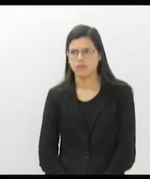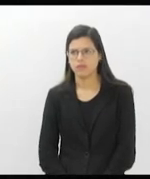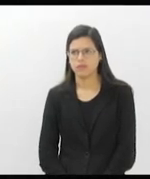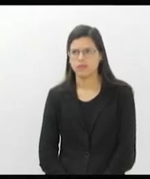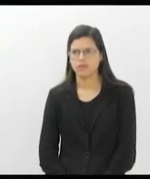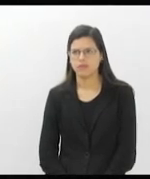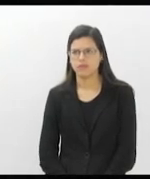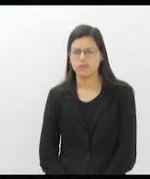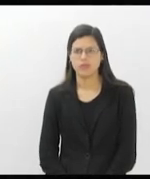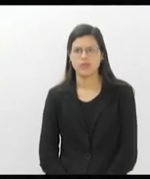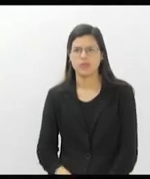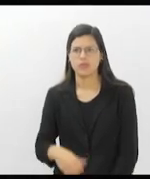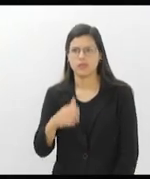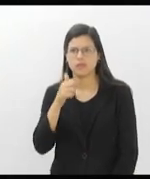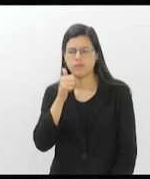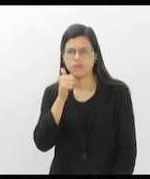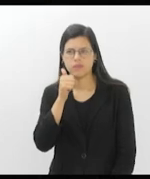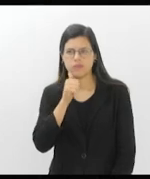Senhora Presidente,